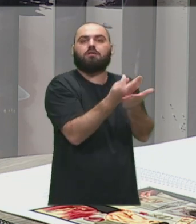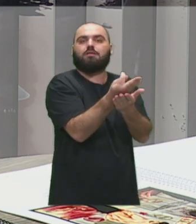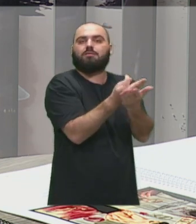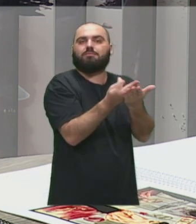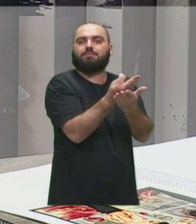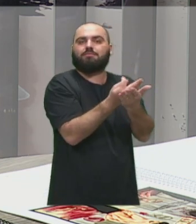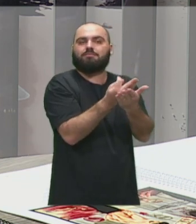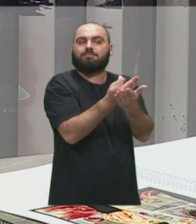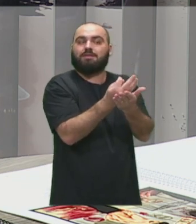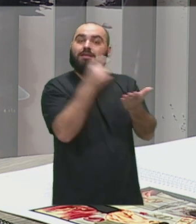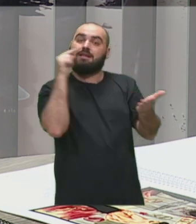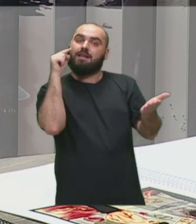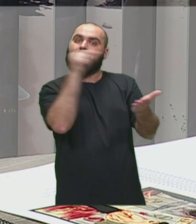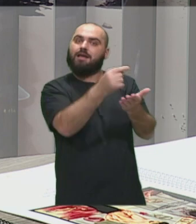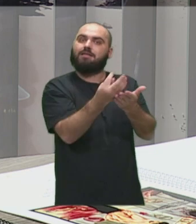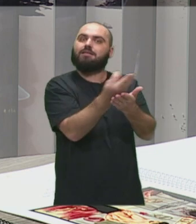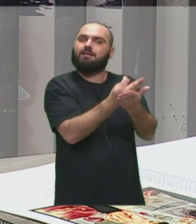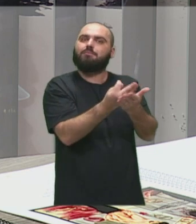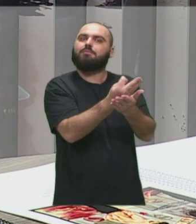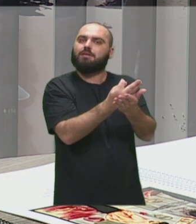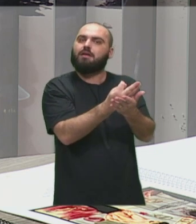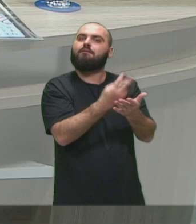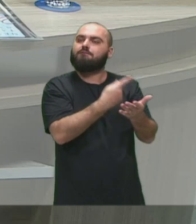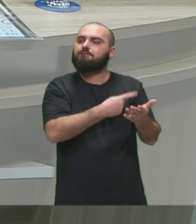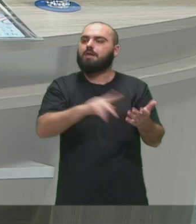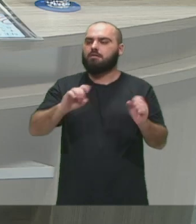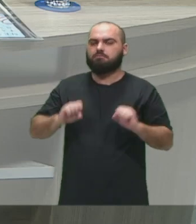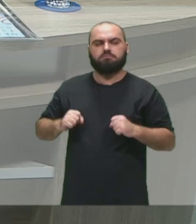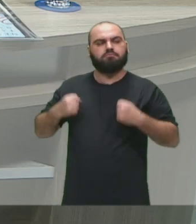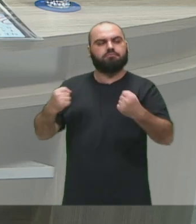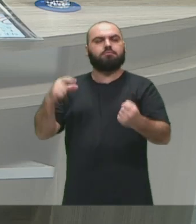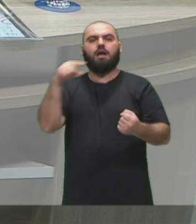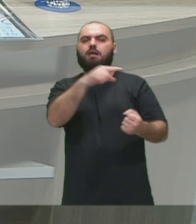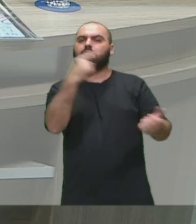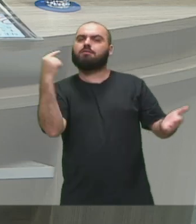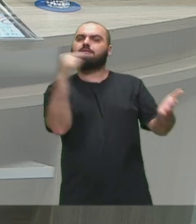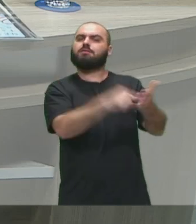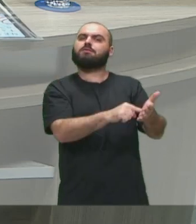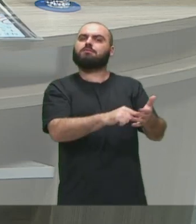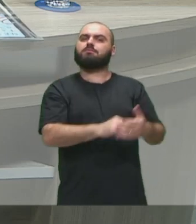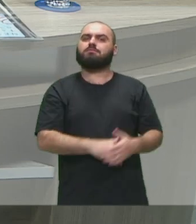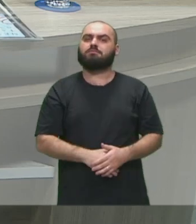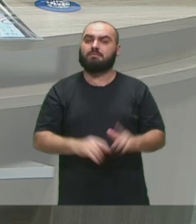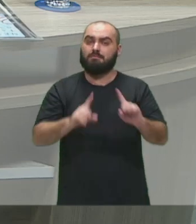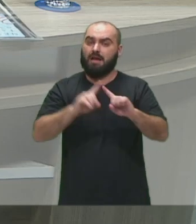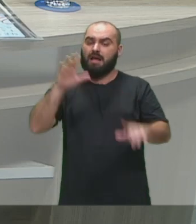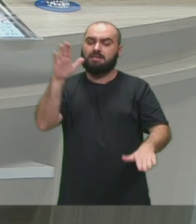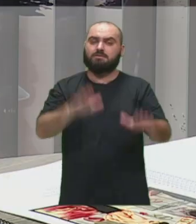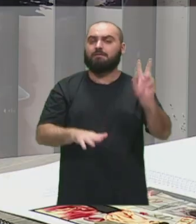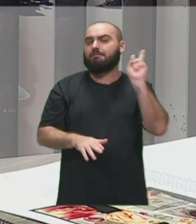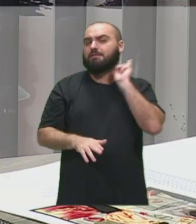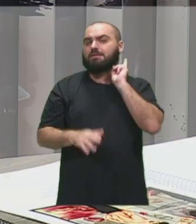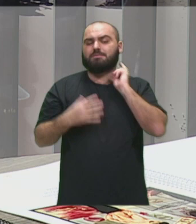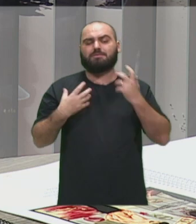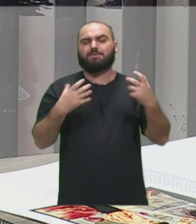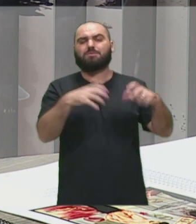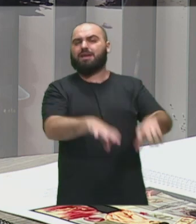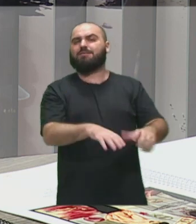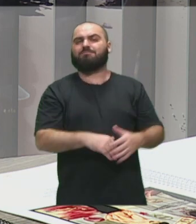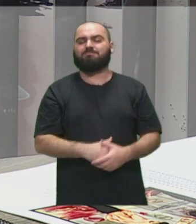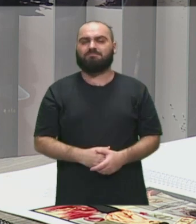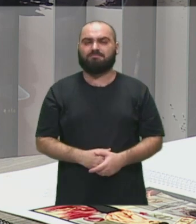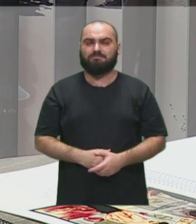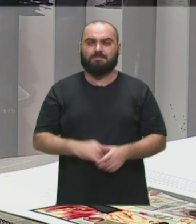nesse caso, lá na ajuda terapêutica, ela vai ser encorajada a denunciar, sim. Mas às vezes a vítima escolhe não denunciar. Mas a ajuda